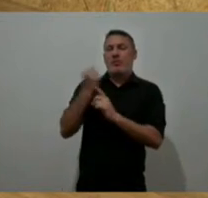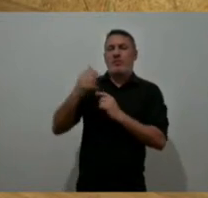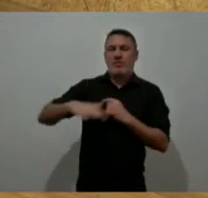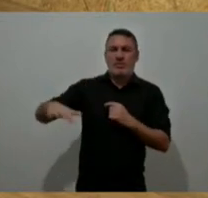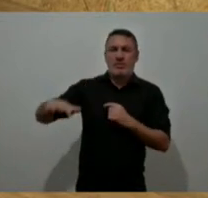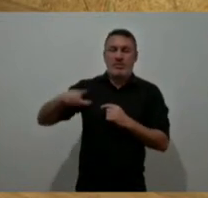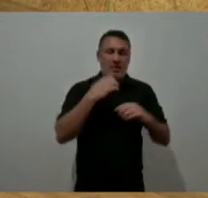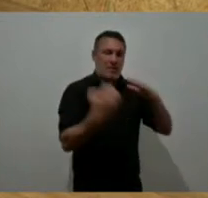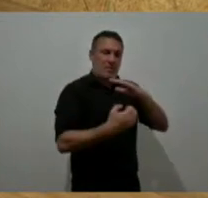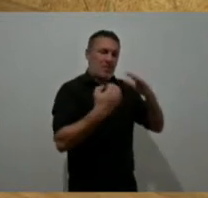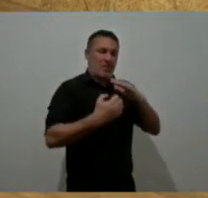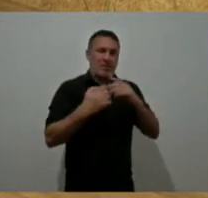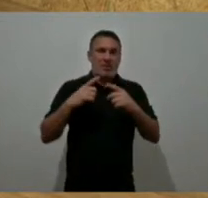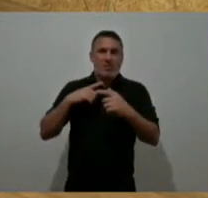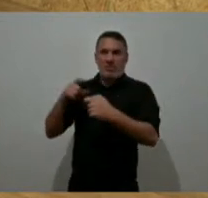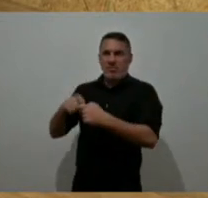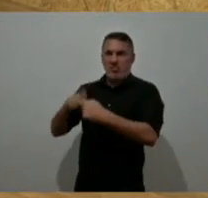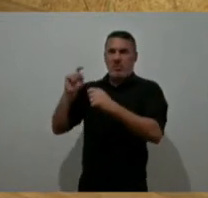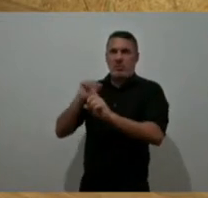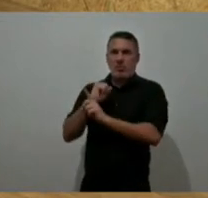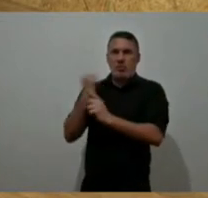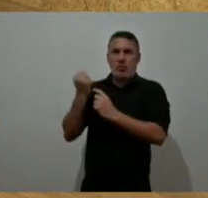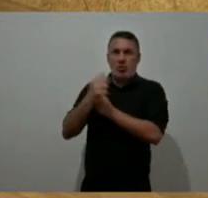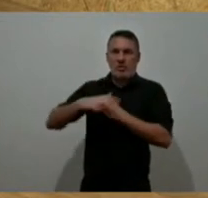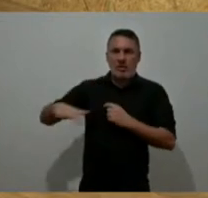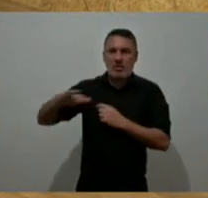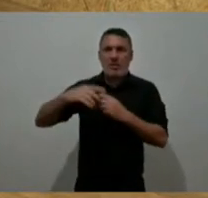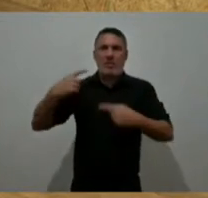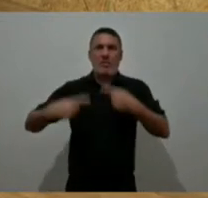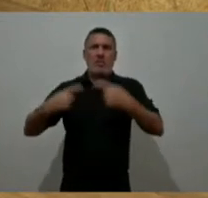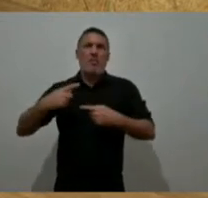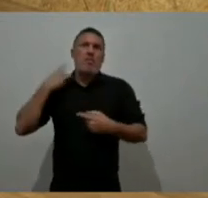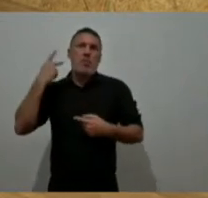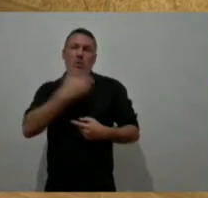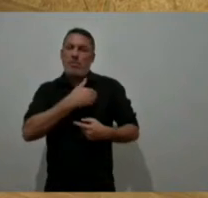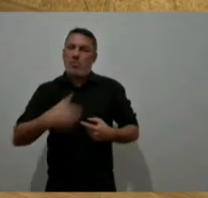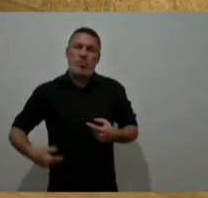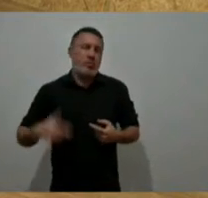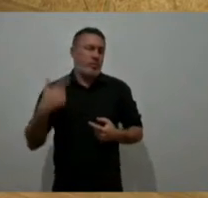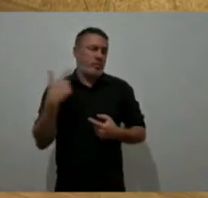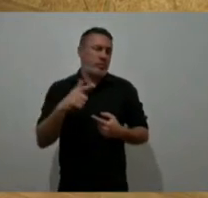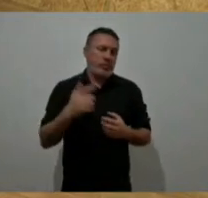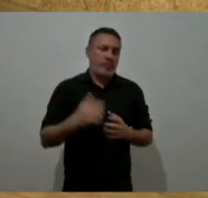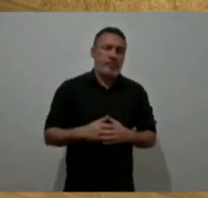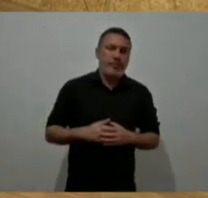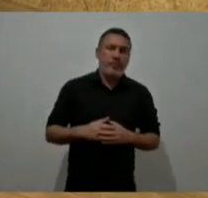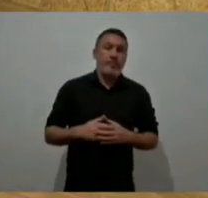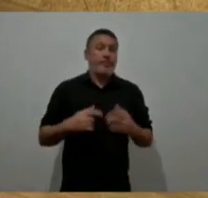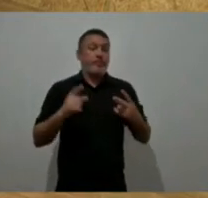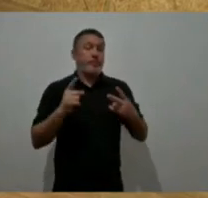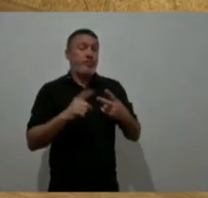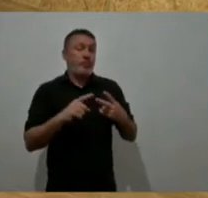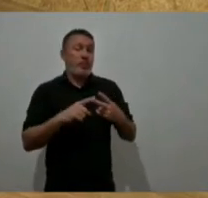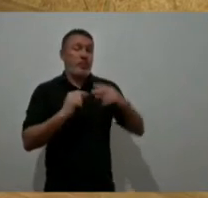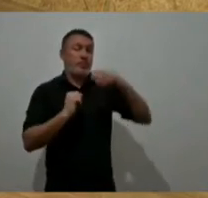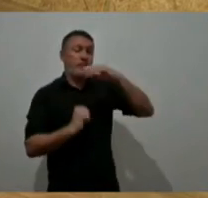desvinculado de políticas públicas, né? E o segundo pilar, do ponto de vista do investidor, é um pilar